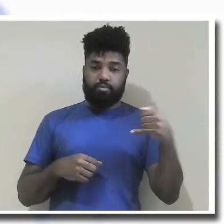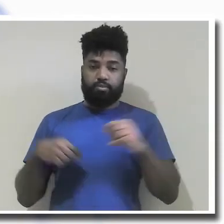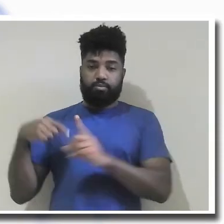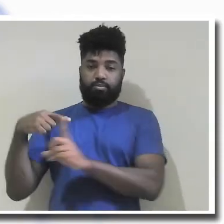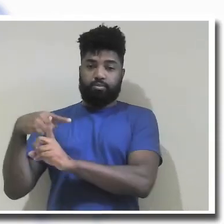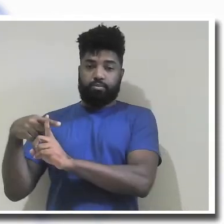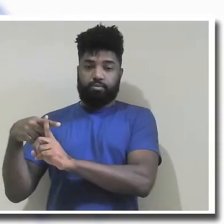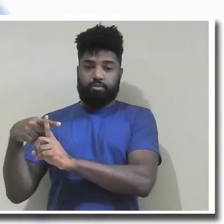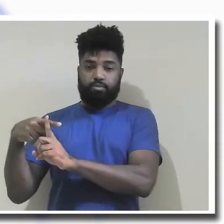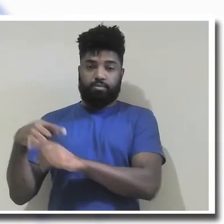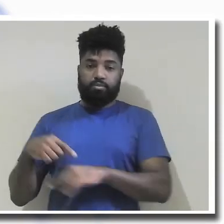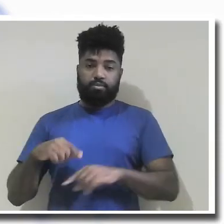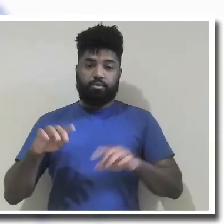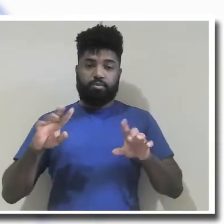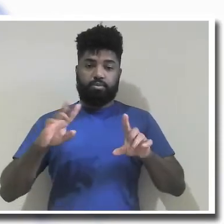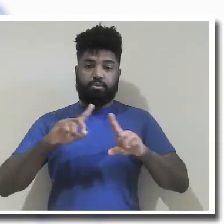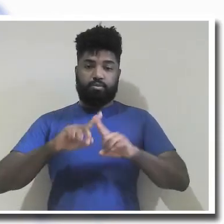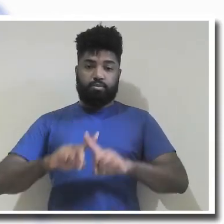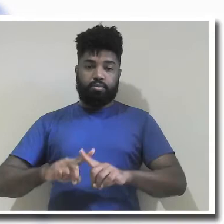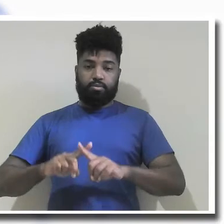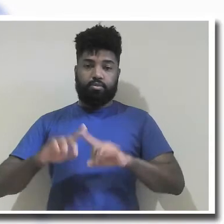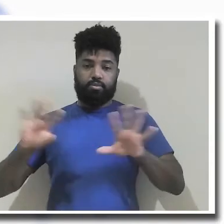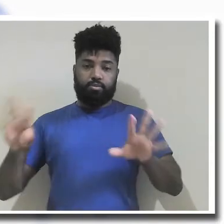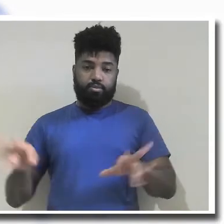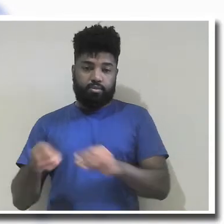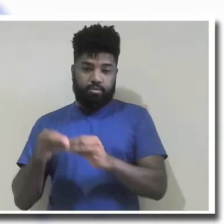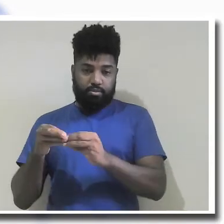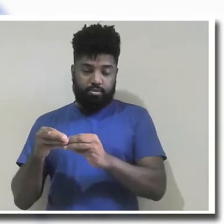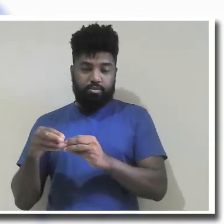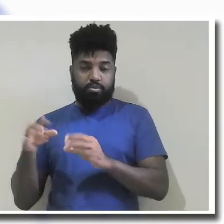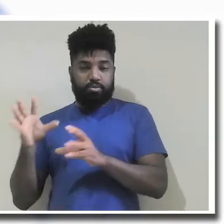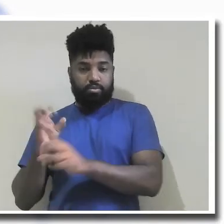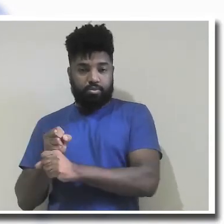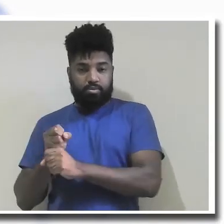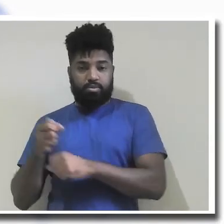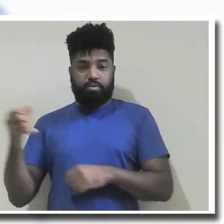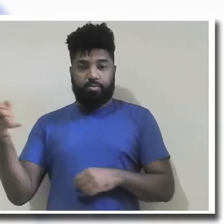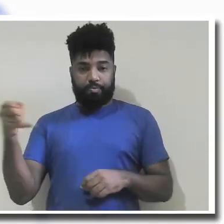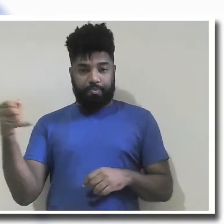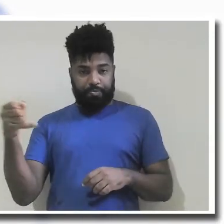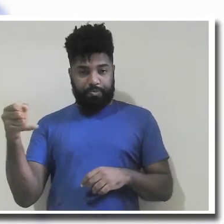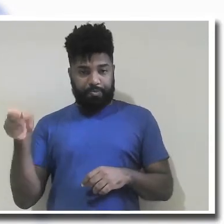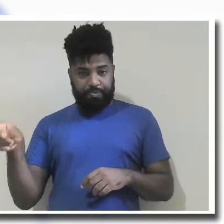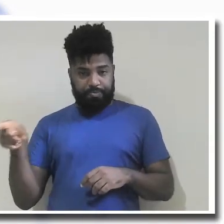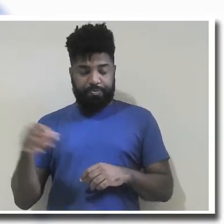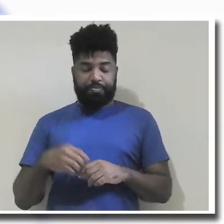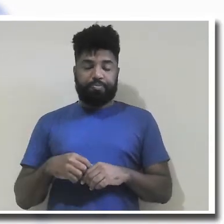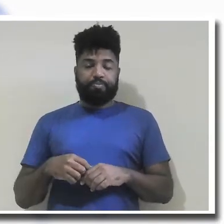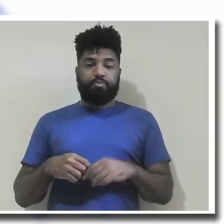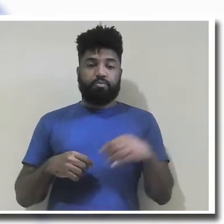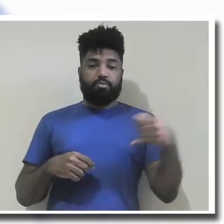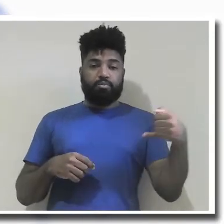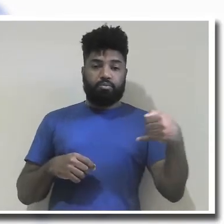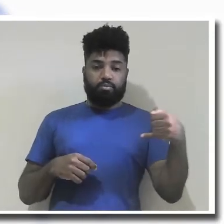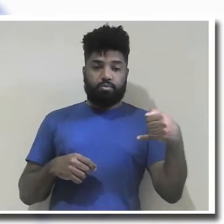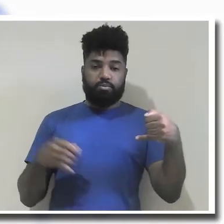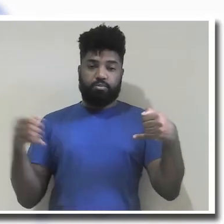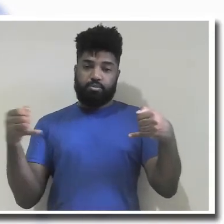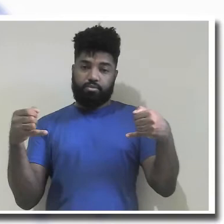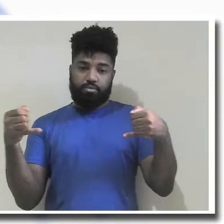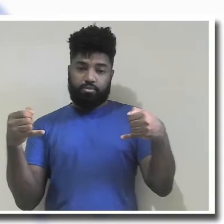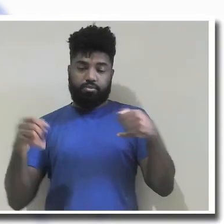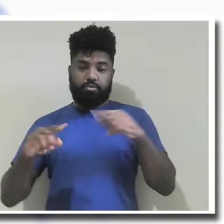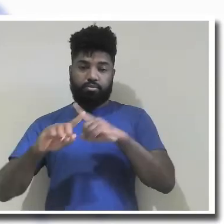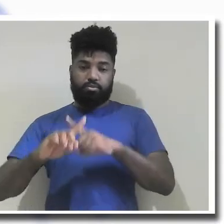número positivo é negativo. E a multiplicação de um número negativo por um número